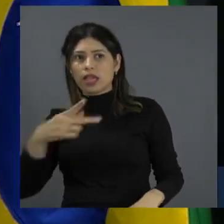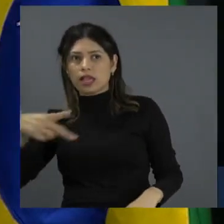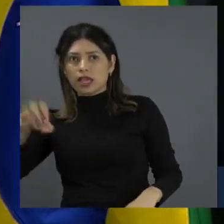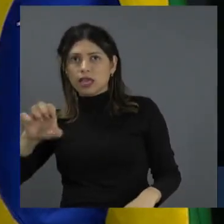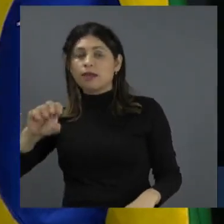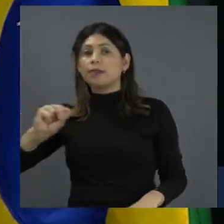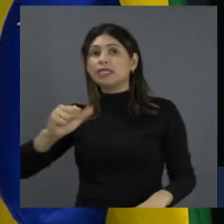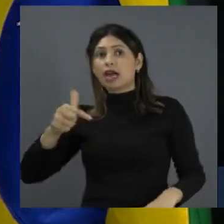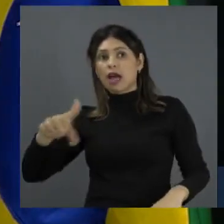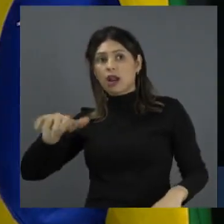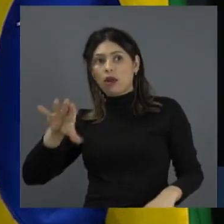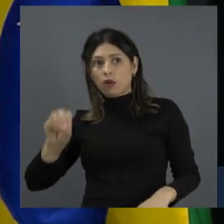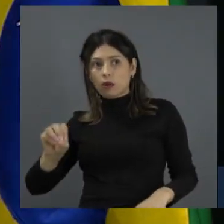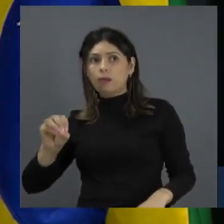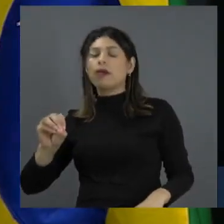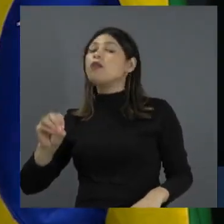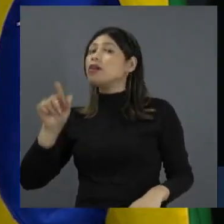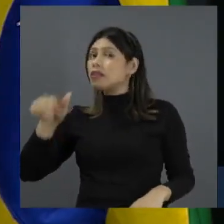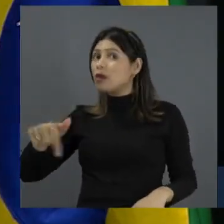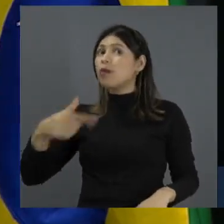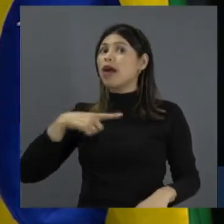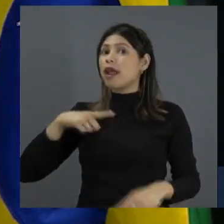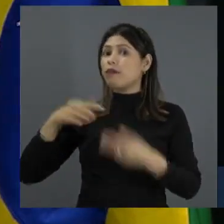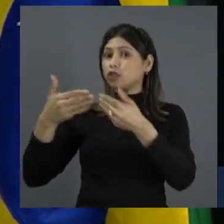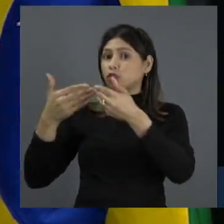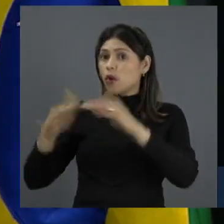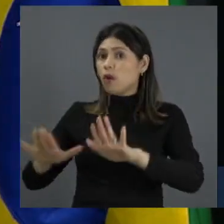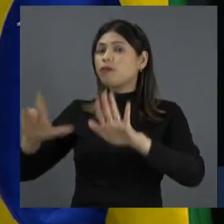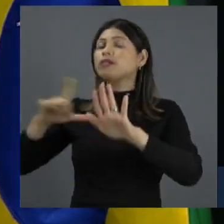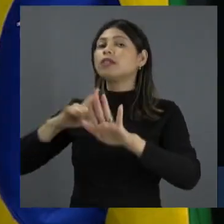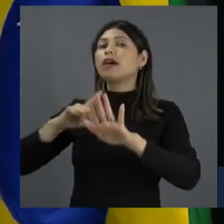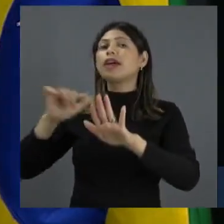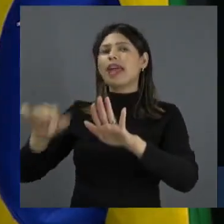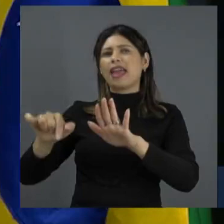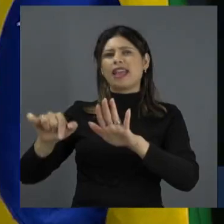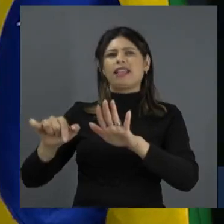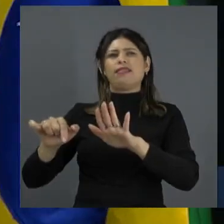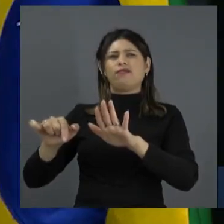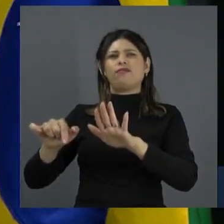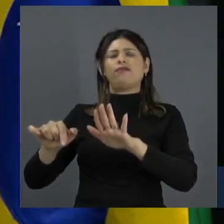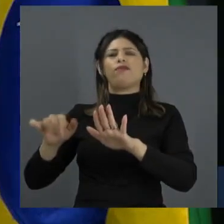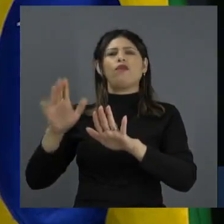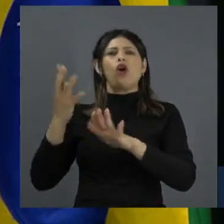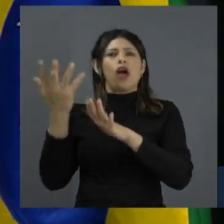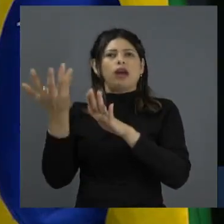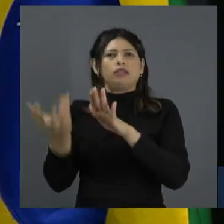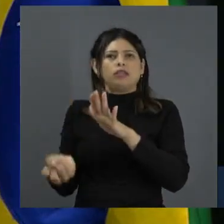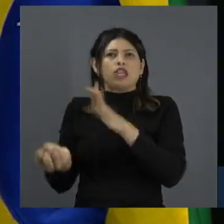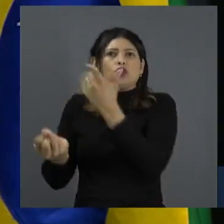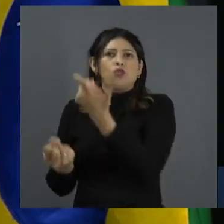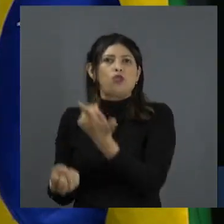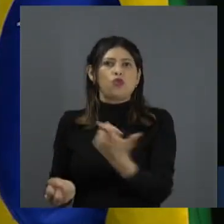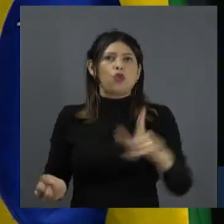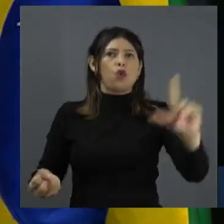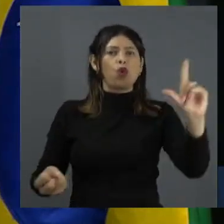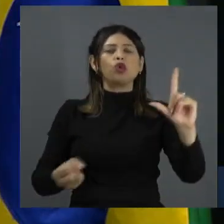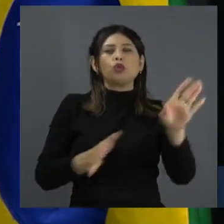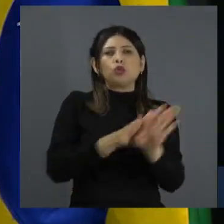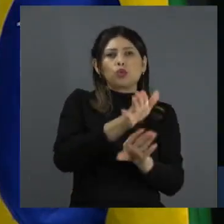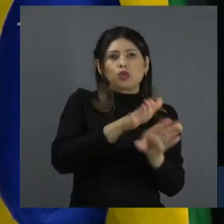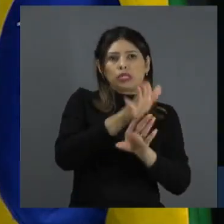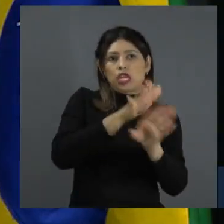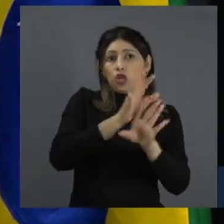a favor da abertura do processo disciplinar, foi seguido pelos demais conselheiros por